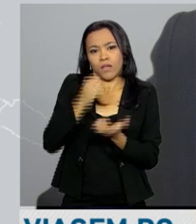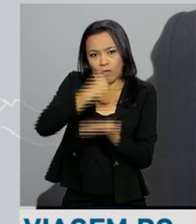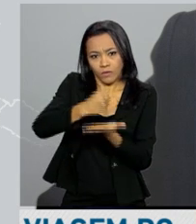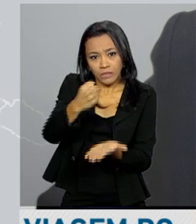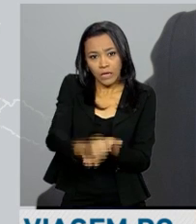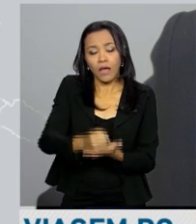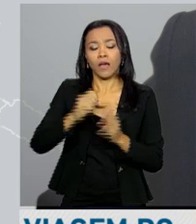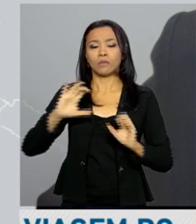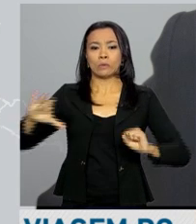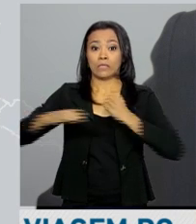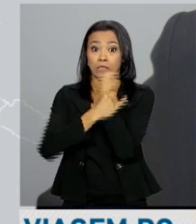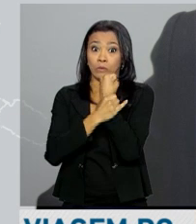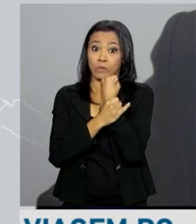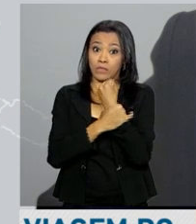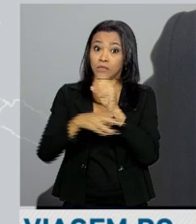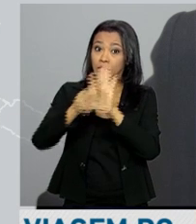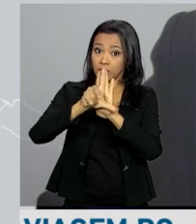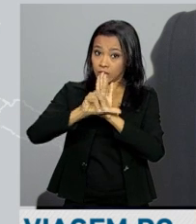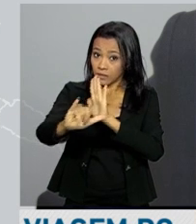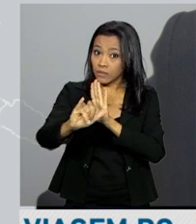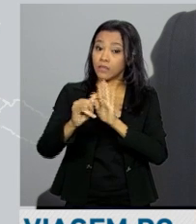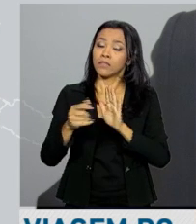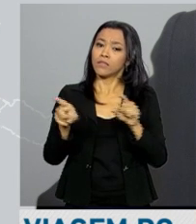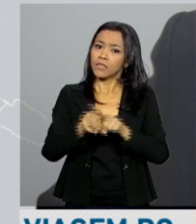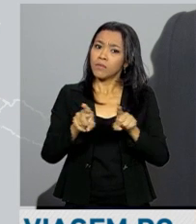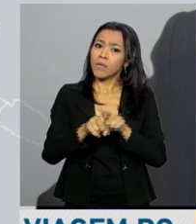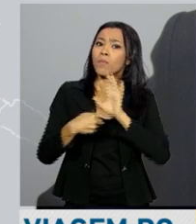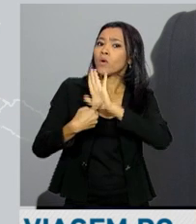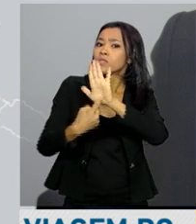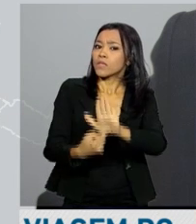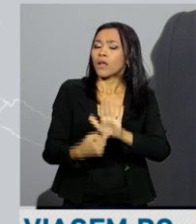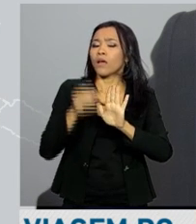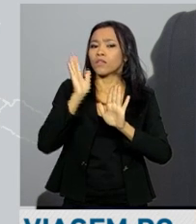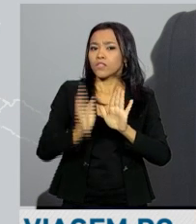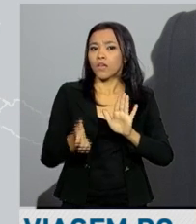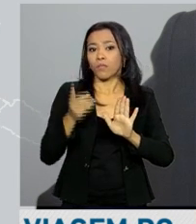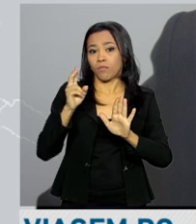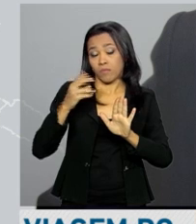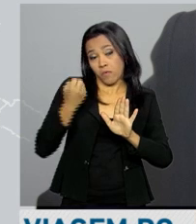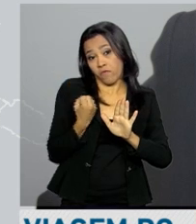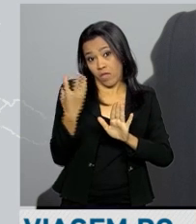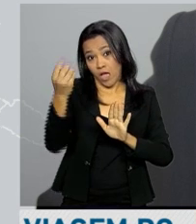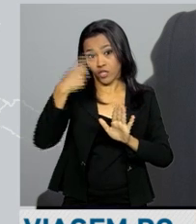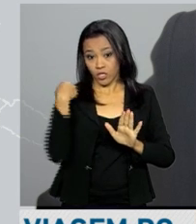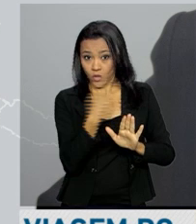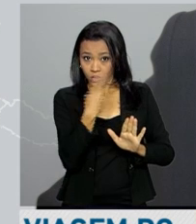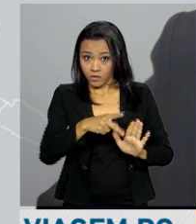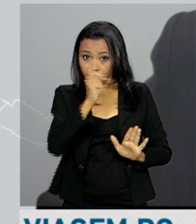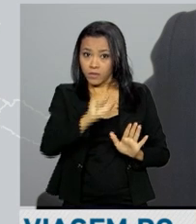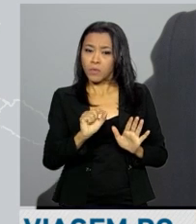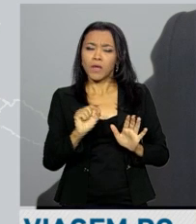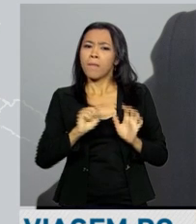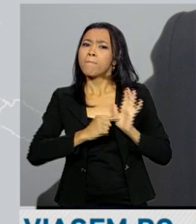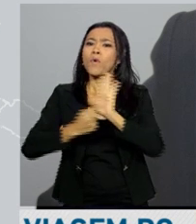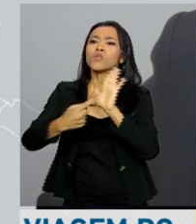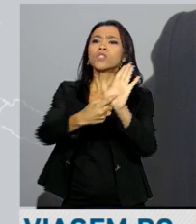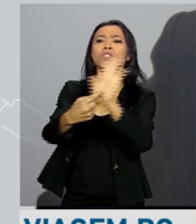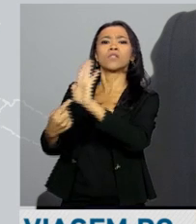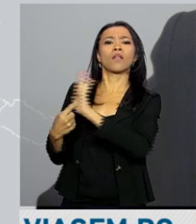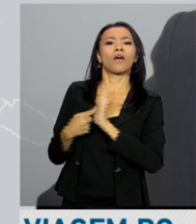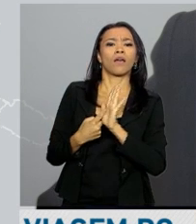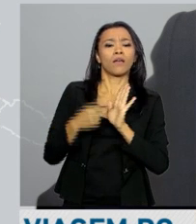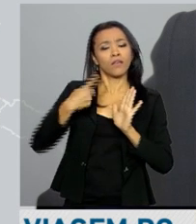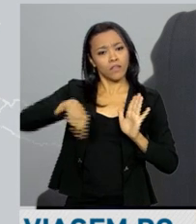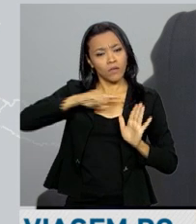queremos dar segurança jurídica e revelar também com as nossas viagens Como já fizemos algumas uma a plenitude da estabilidade